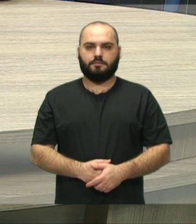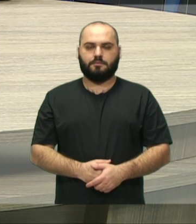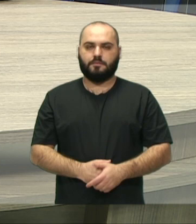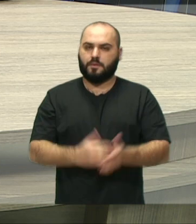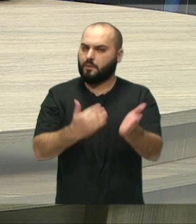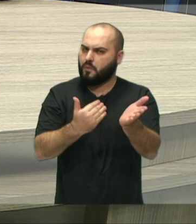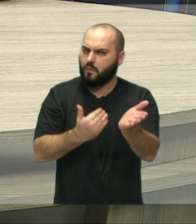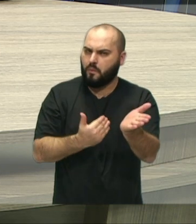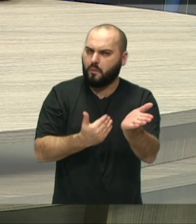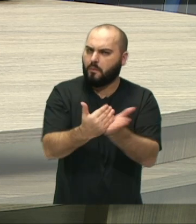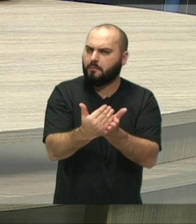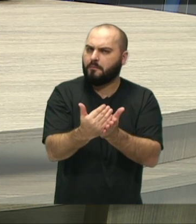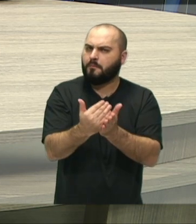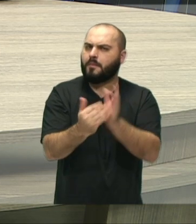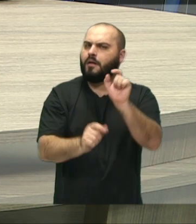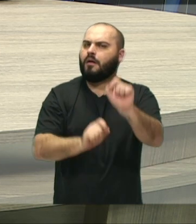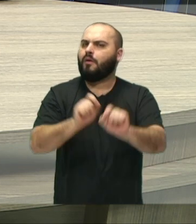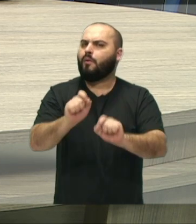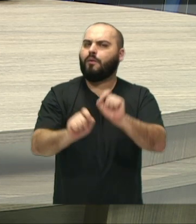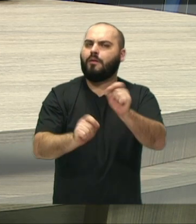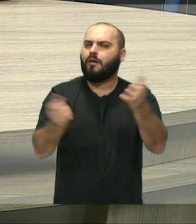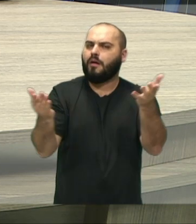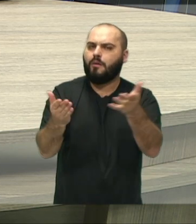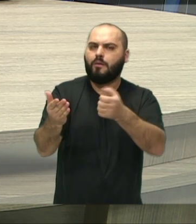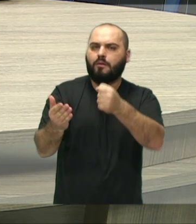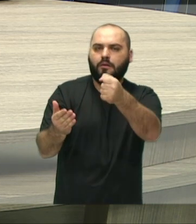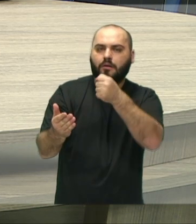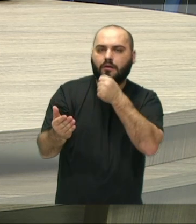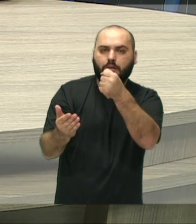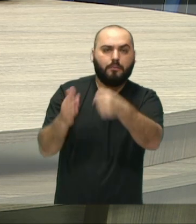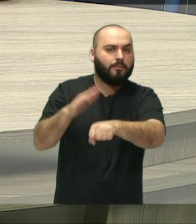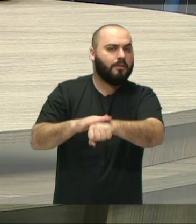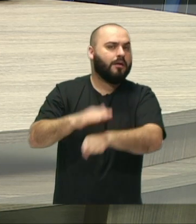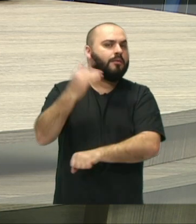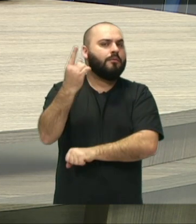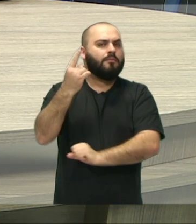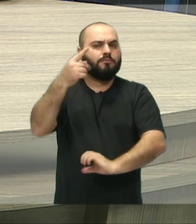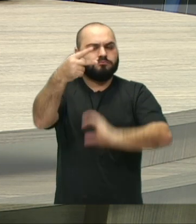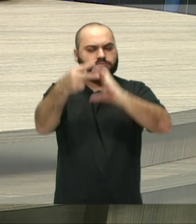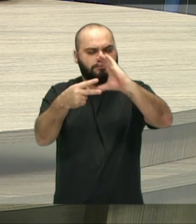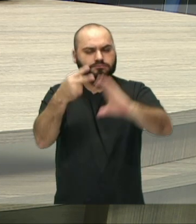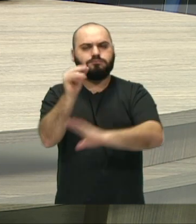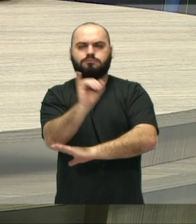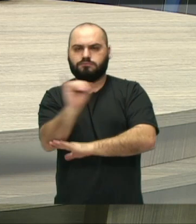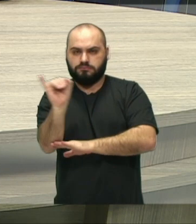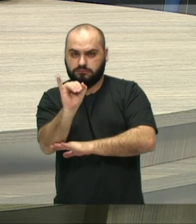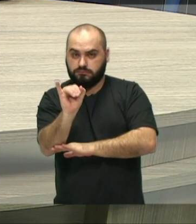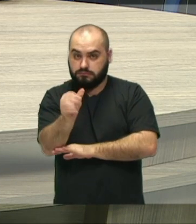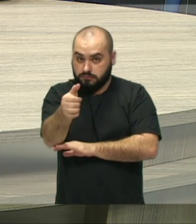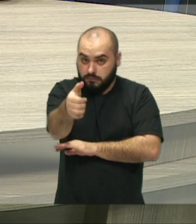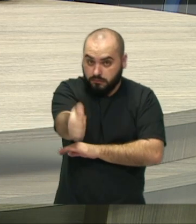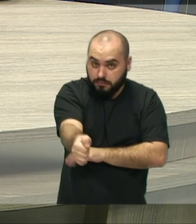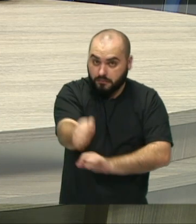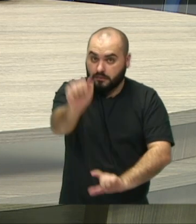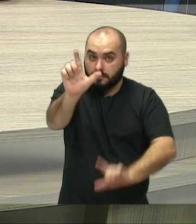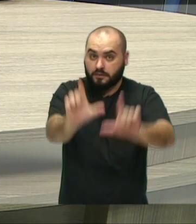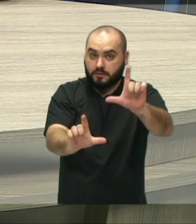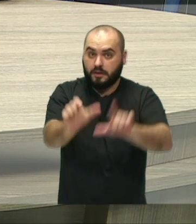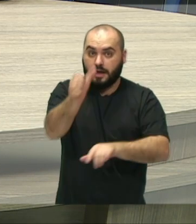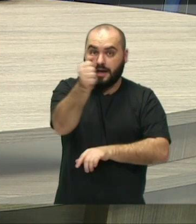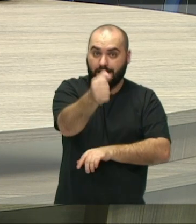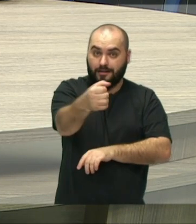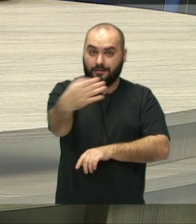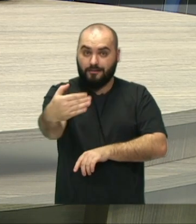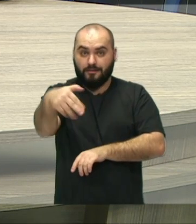Começamos agora mais um Câmara Aberta pela TV Câmara de Itajaí, no canal 14 da NET e também pelo YouTube da Câmara de Vereadores